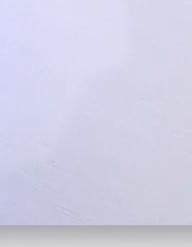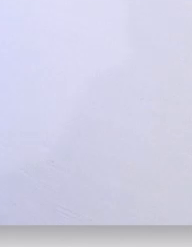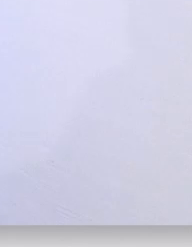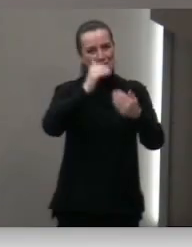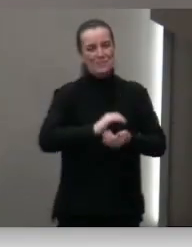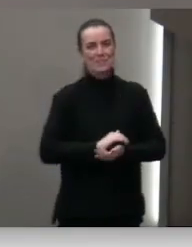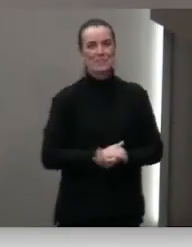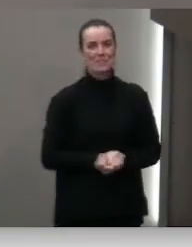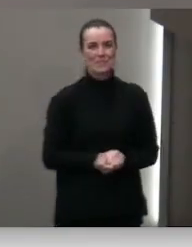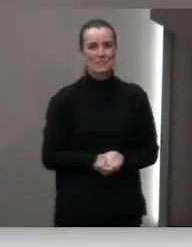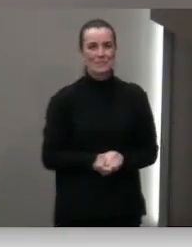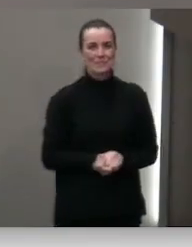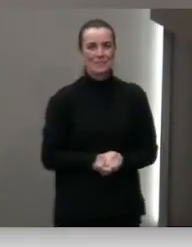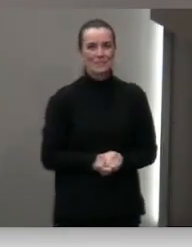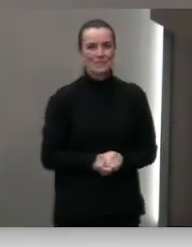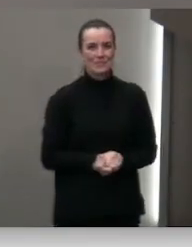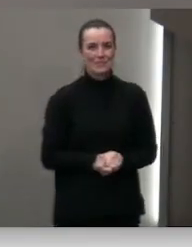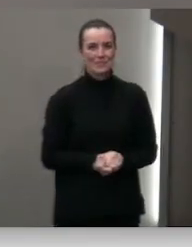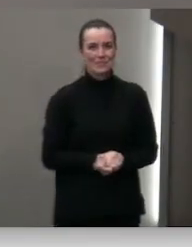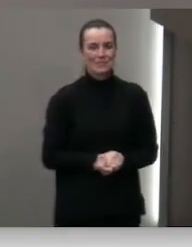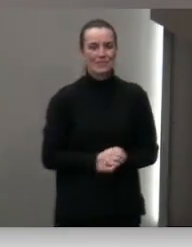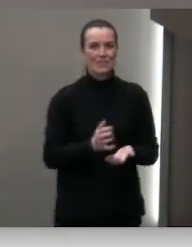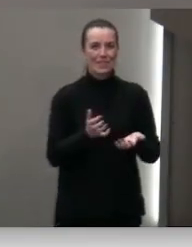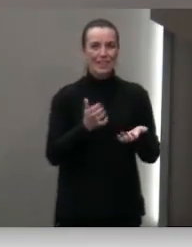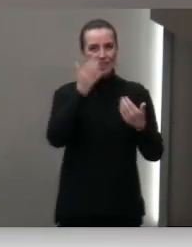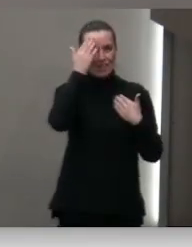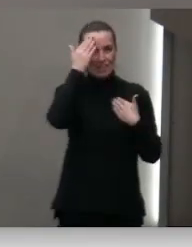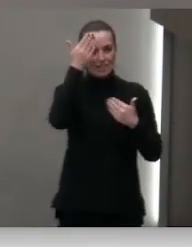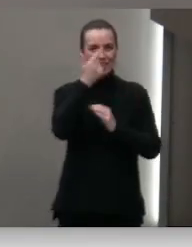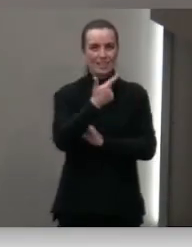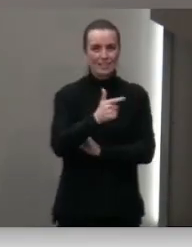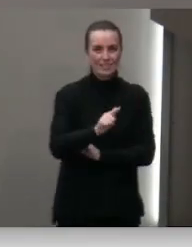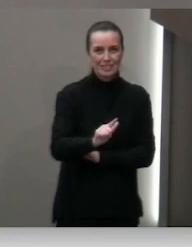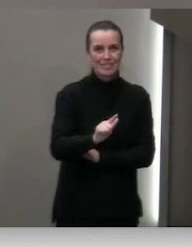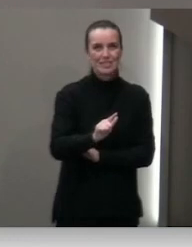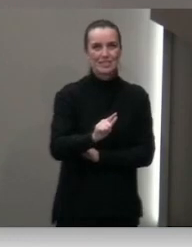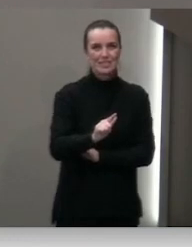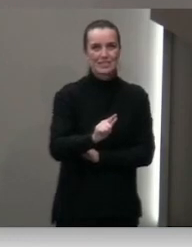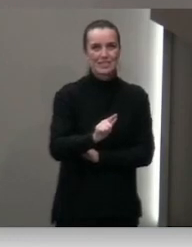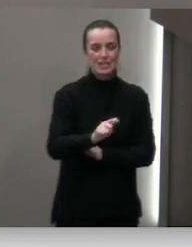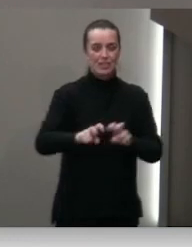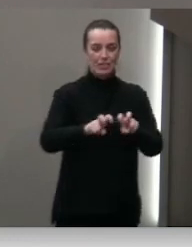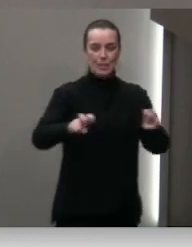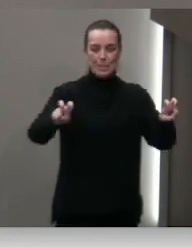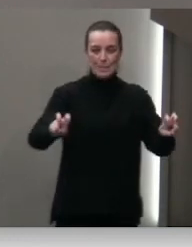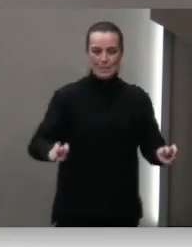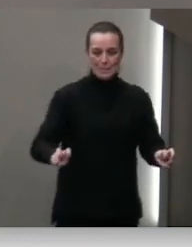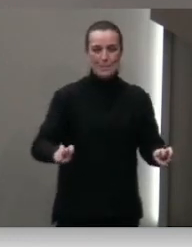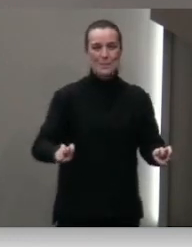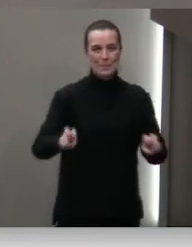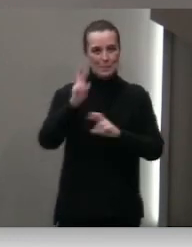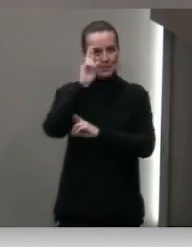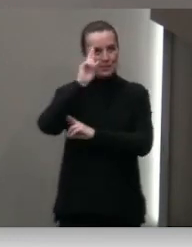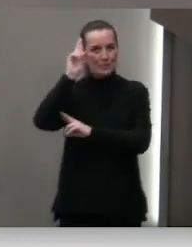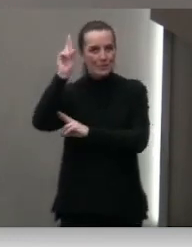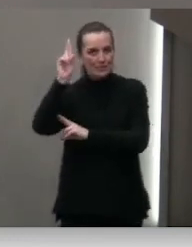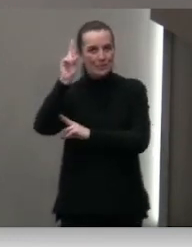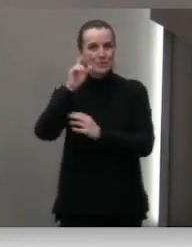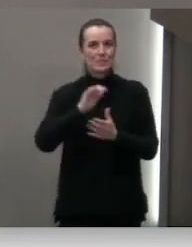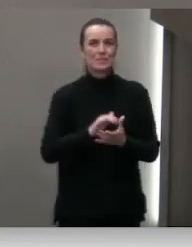obrigado. Eu quero agradecer mais uma vez, doutora Maria, à mesa, diretora, aos colegas vereadores e vereadoras que aprovaram